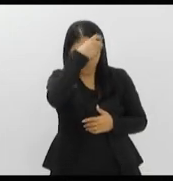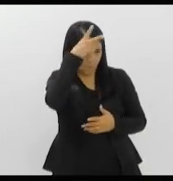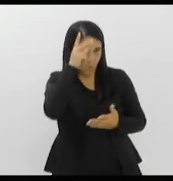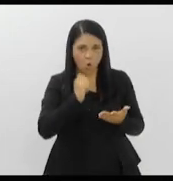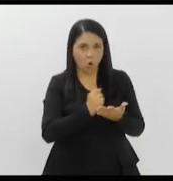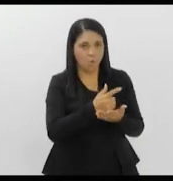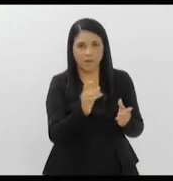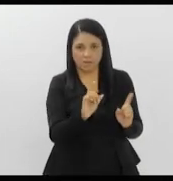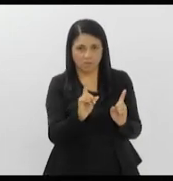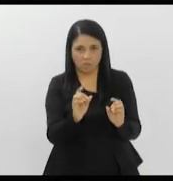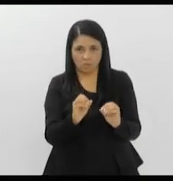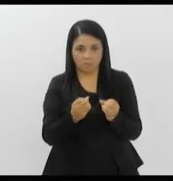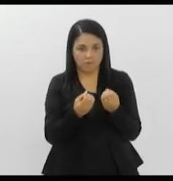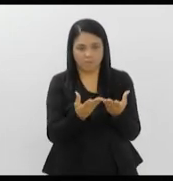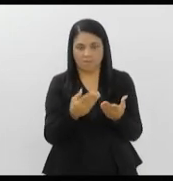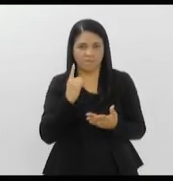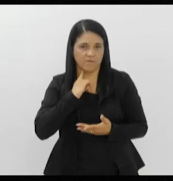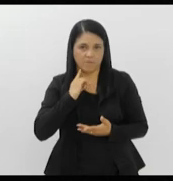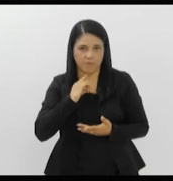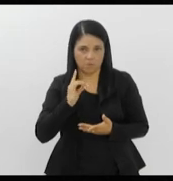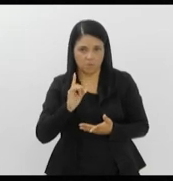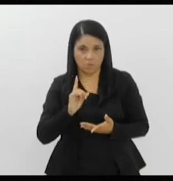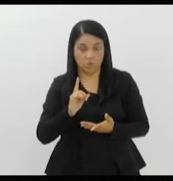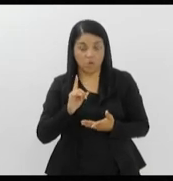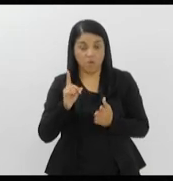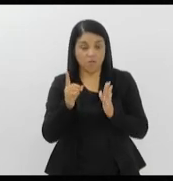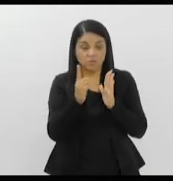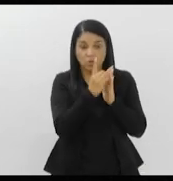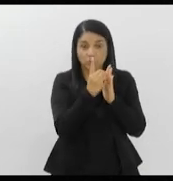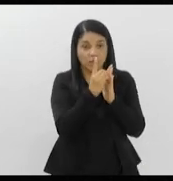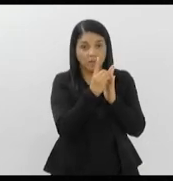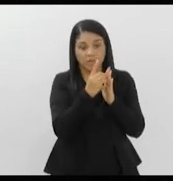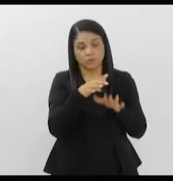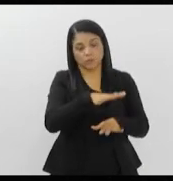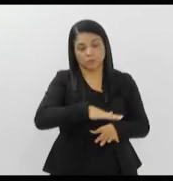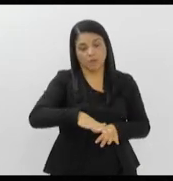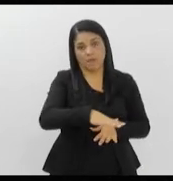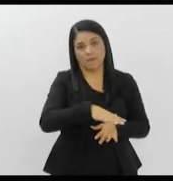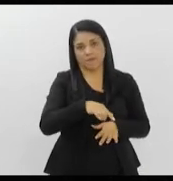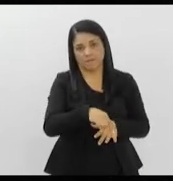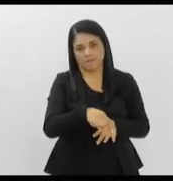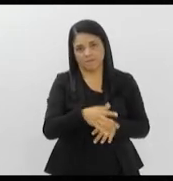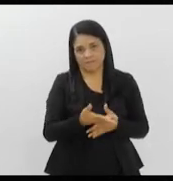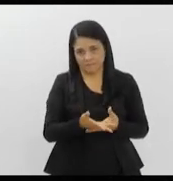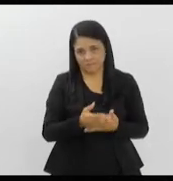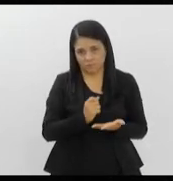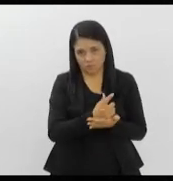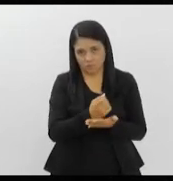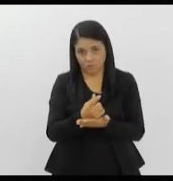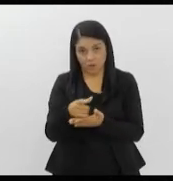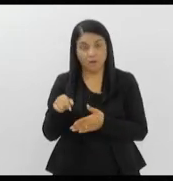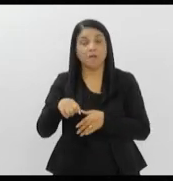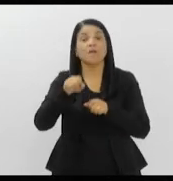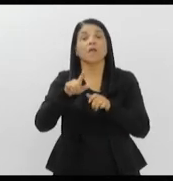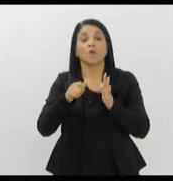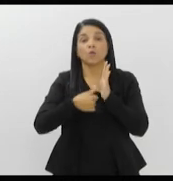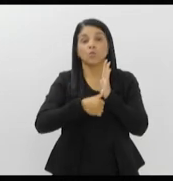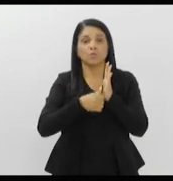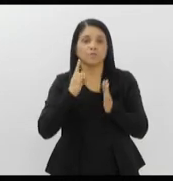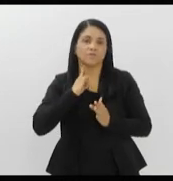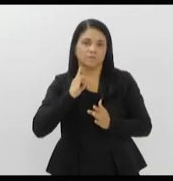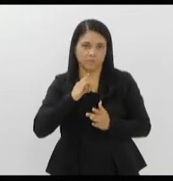está simplesmente fazendo o decreto de utilidade pública. Aí, alguns dizem